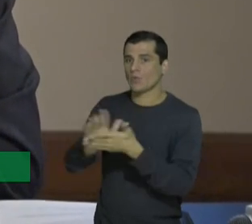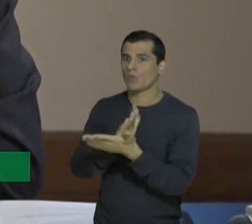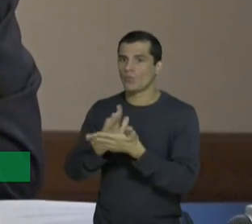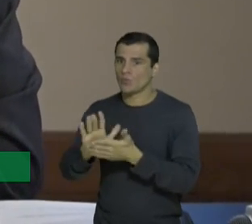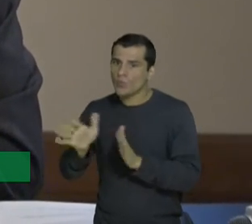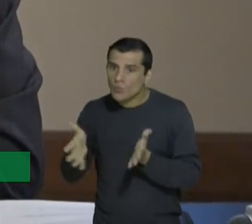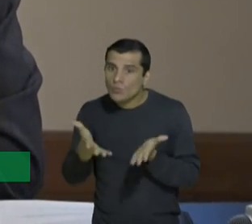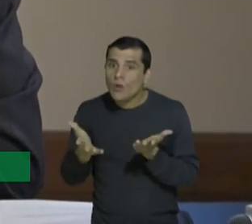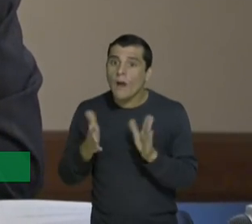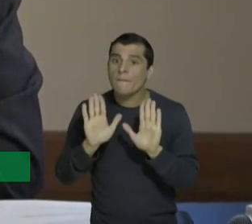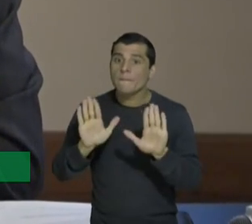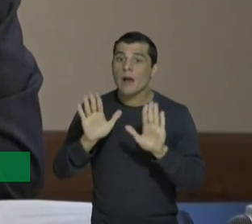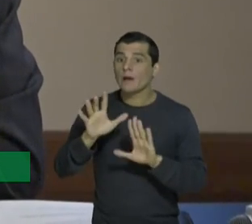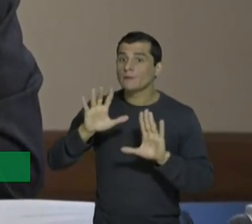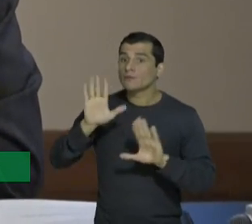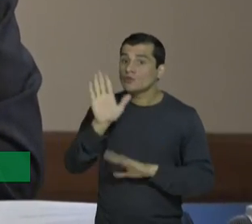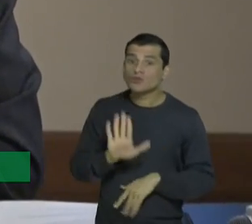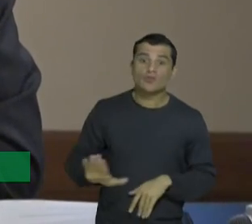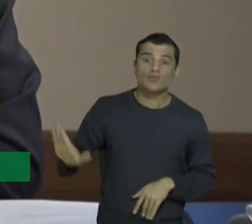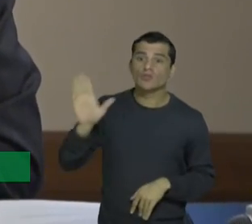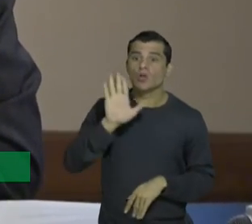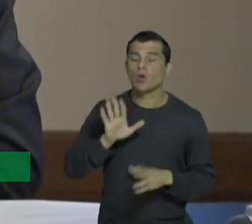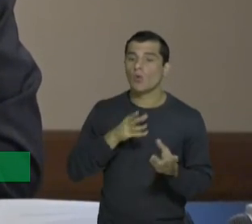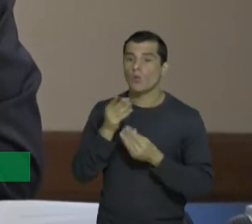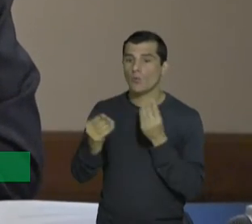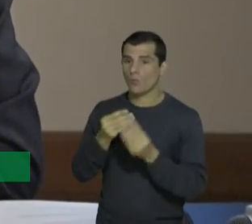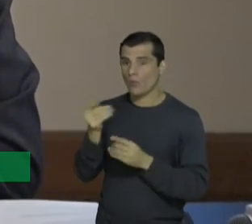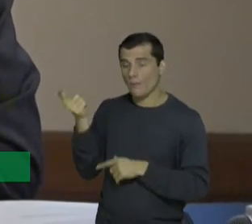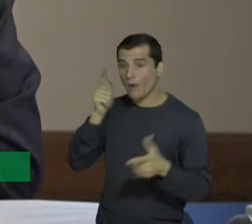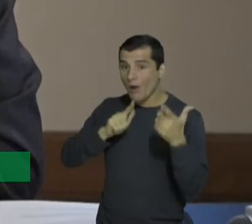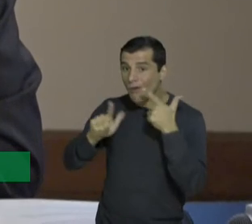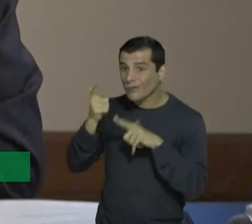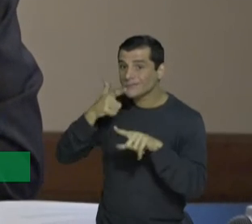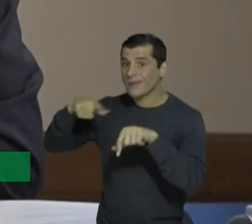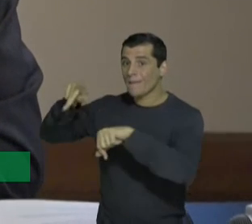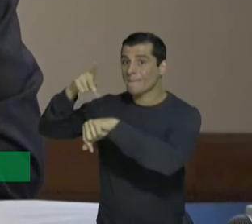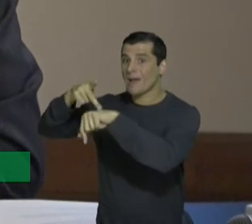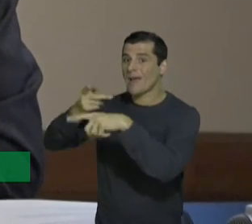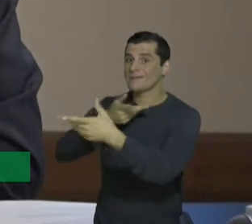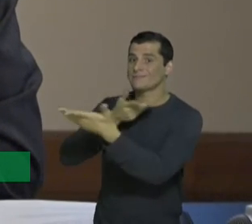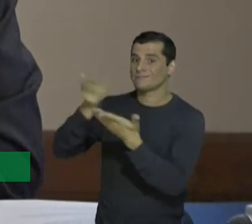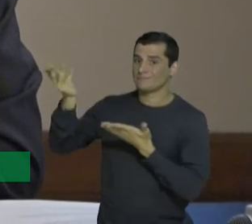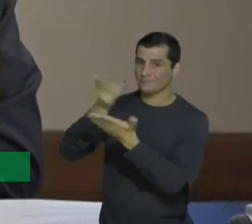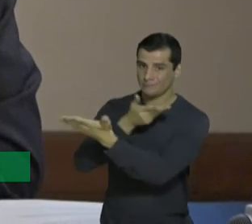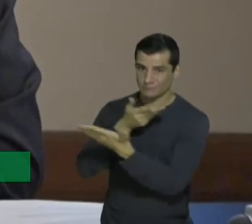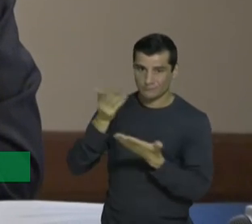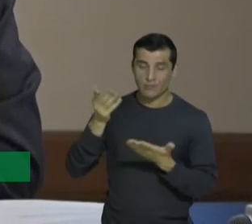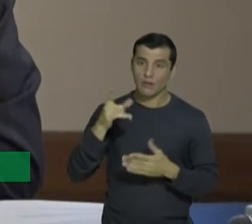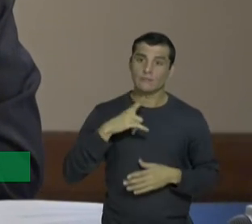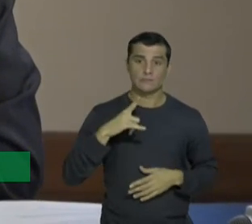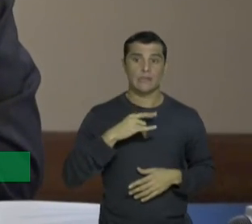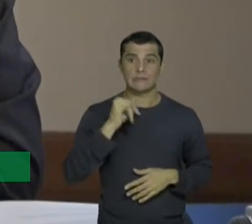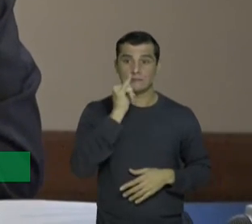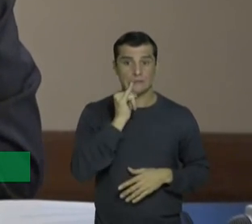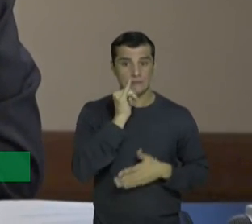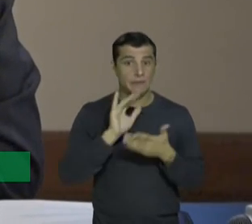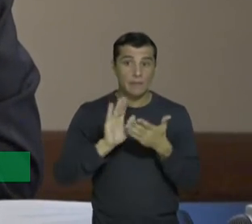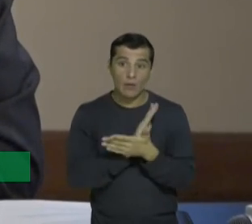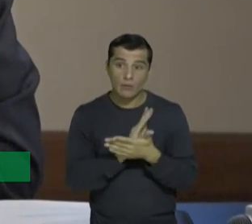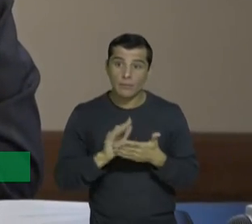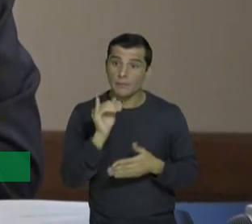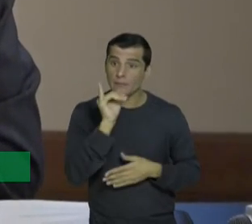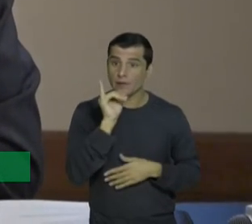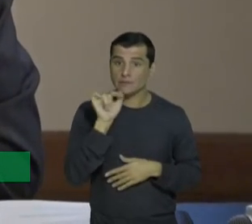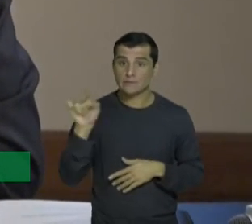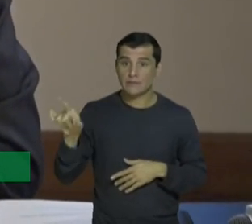macro conquistaram o mundo nos últimos anos através desses trabalhos nós eh temos os exemplos por exemplo em